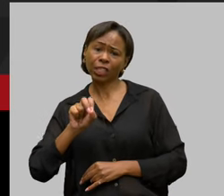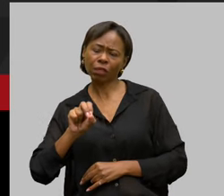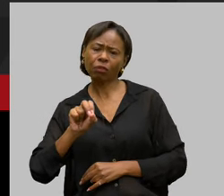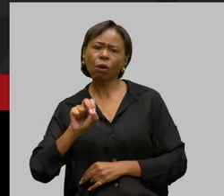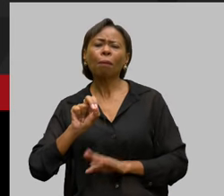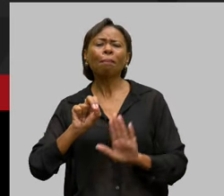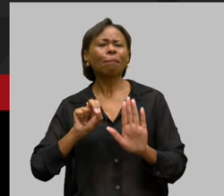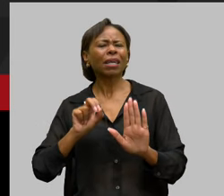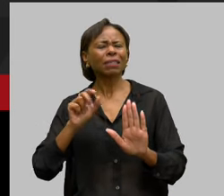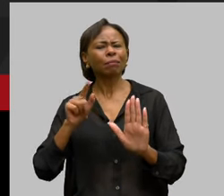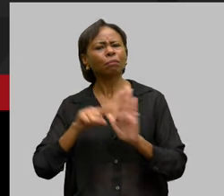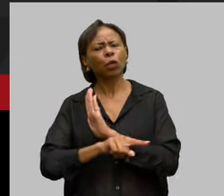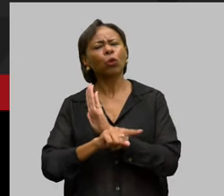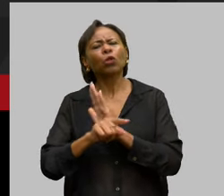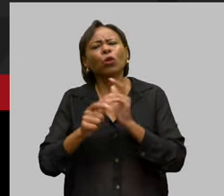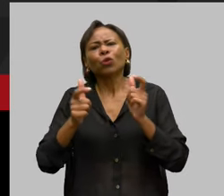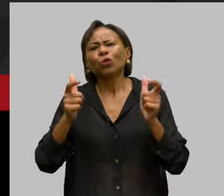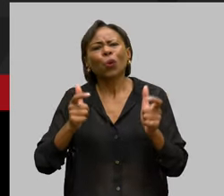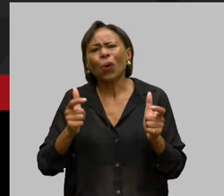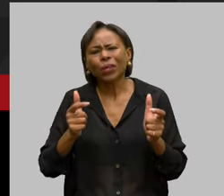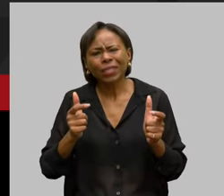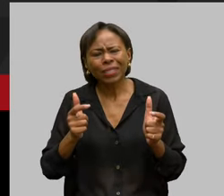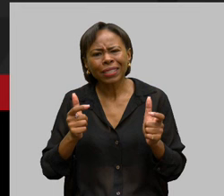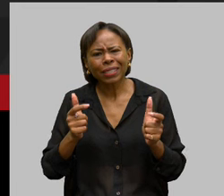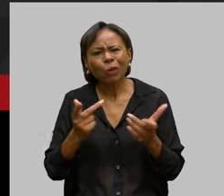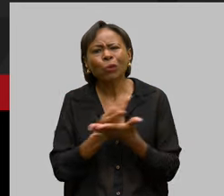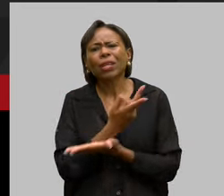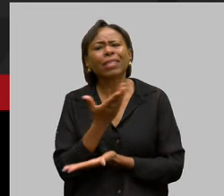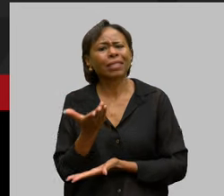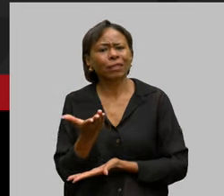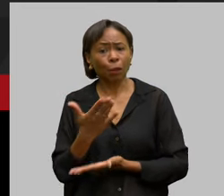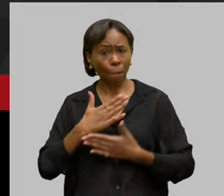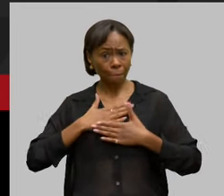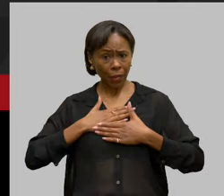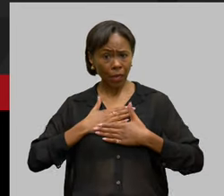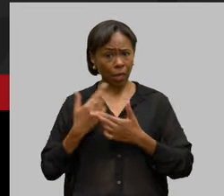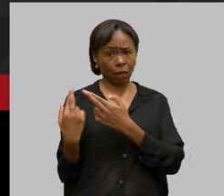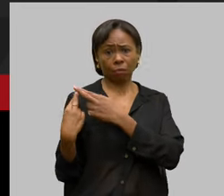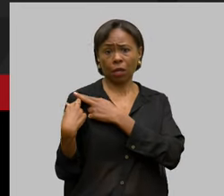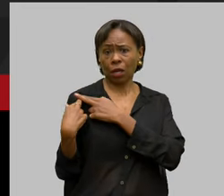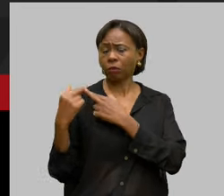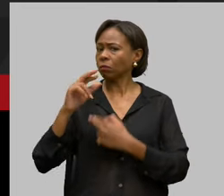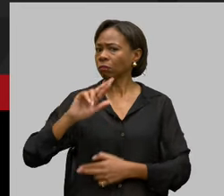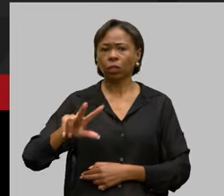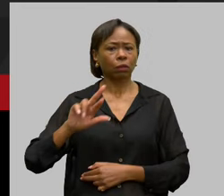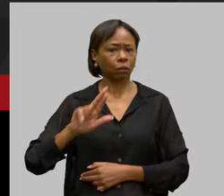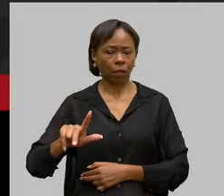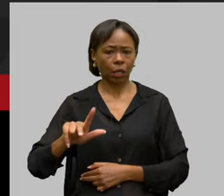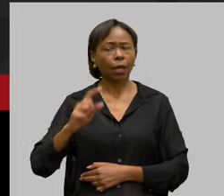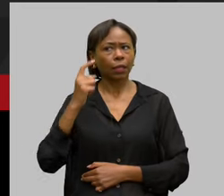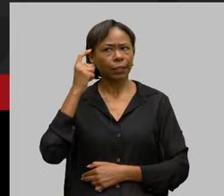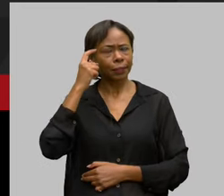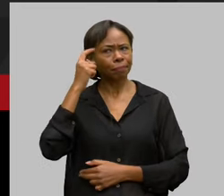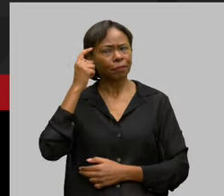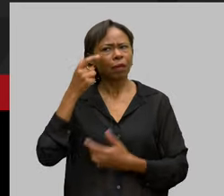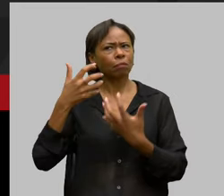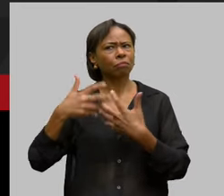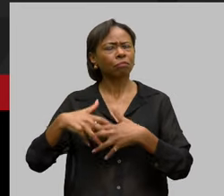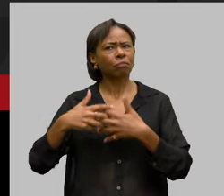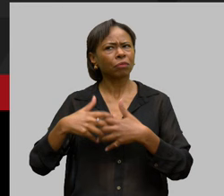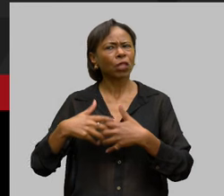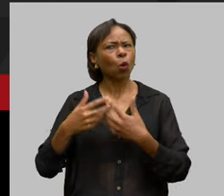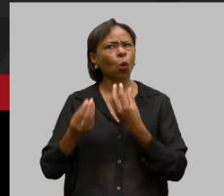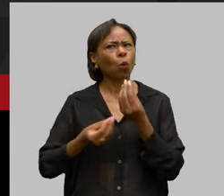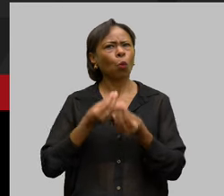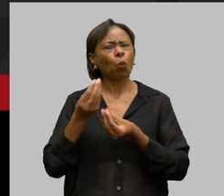vem isso né Essa não é uma responsabilidade minha não é quando a gente Para para pensar na prática de onde vem eu acredito